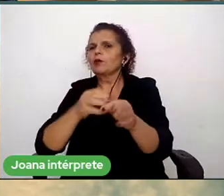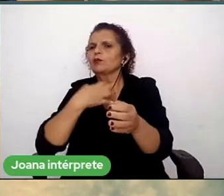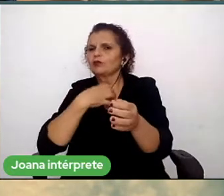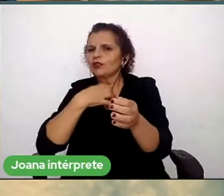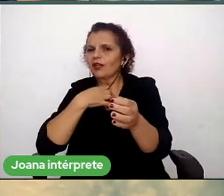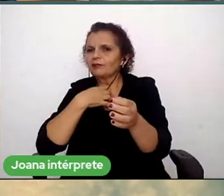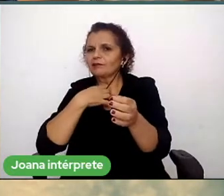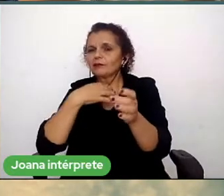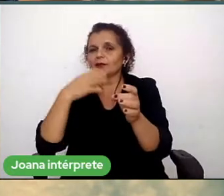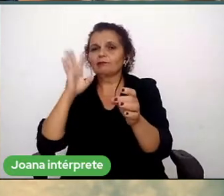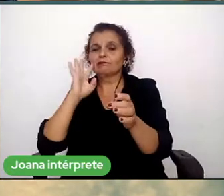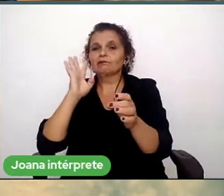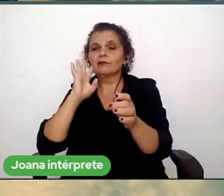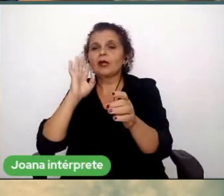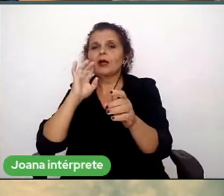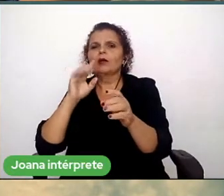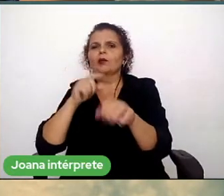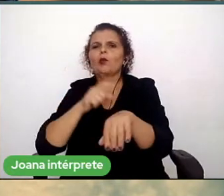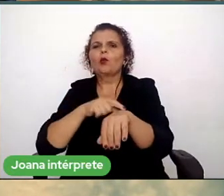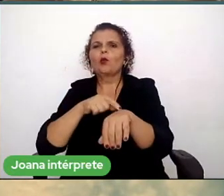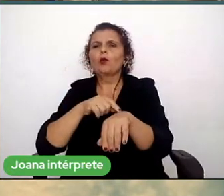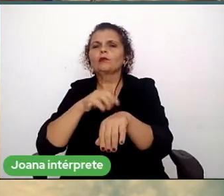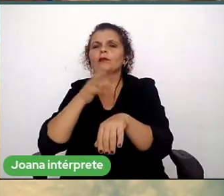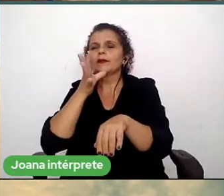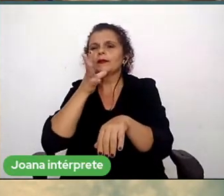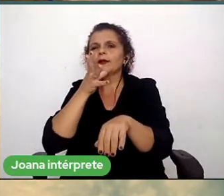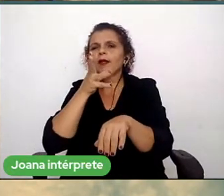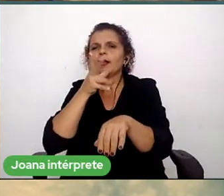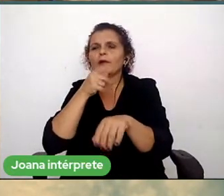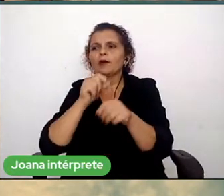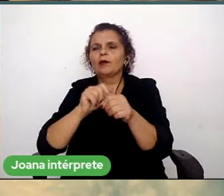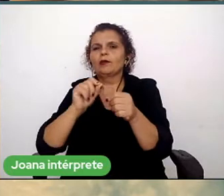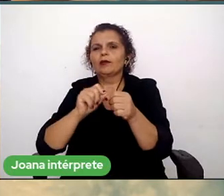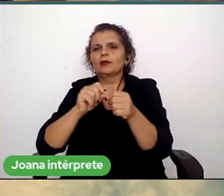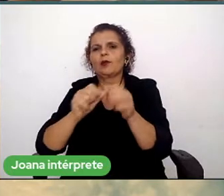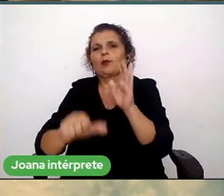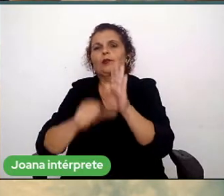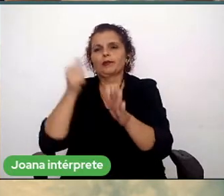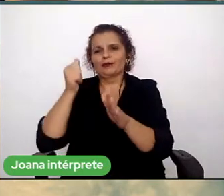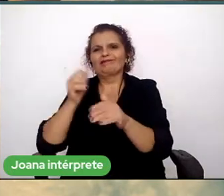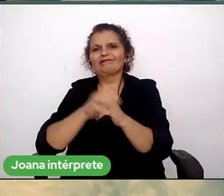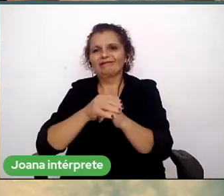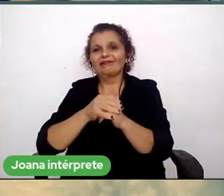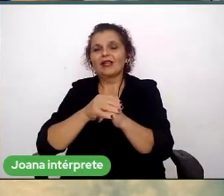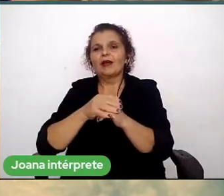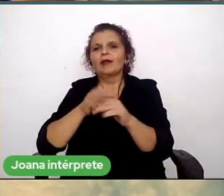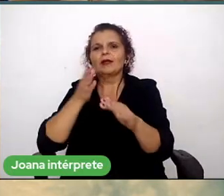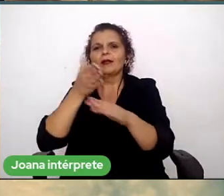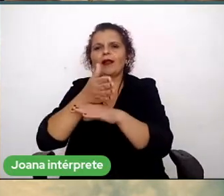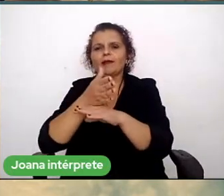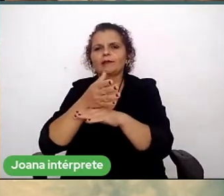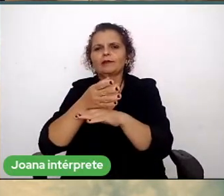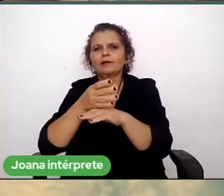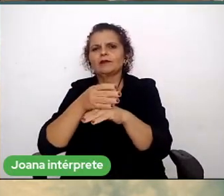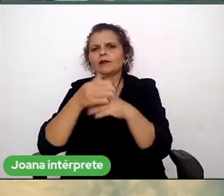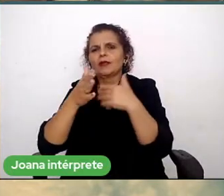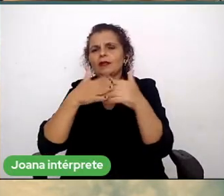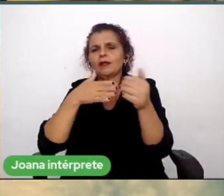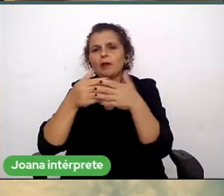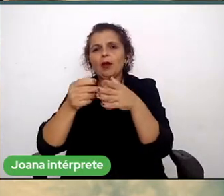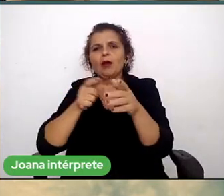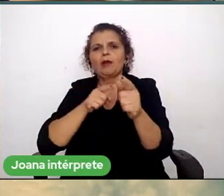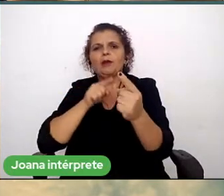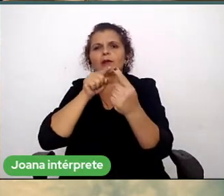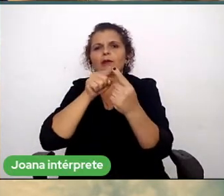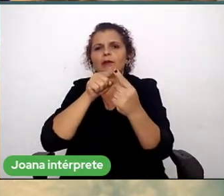interessante é quanto tempo leva uma pessoa que chegou fazendo seu primeiro convite sabe então assim é estabelecer de novo independente da métrica